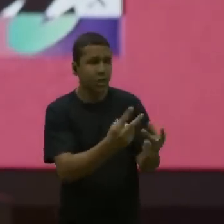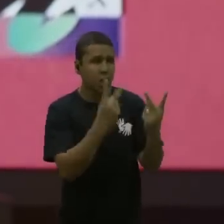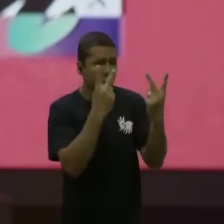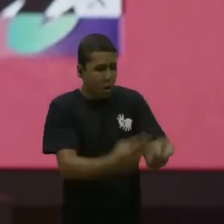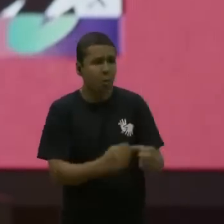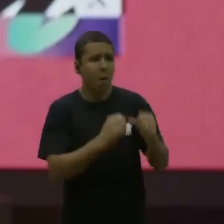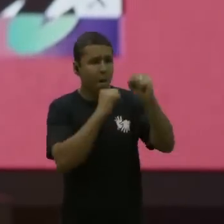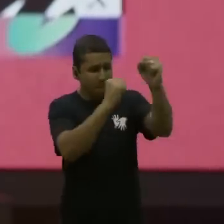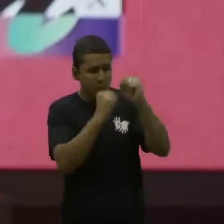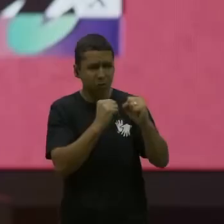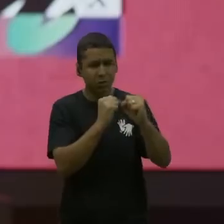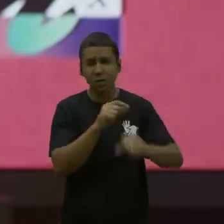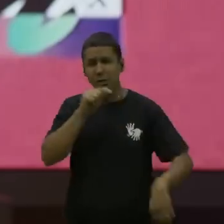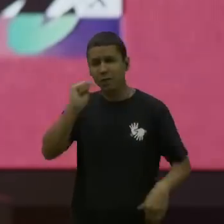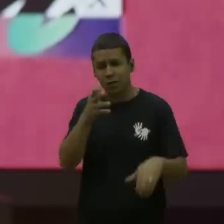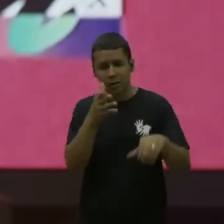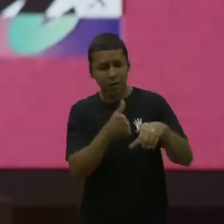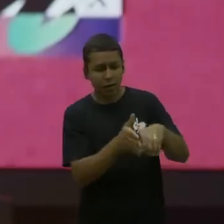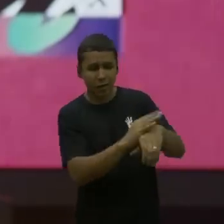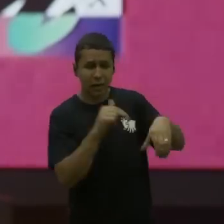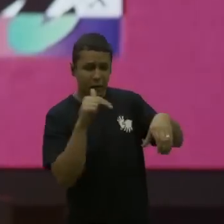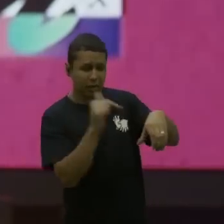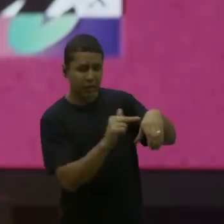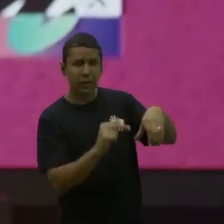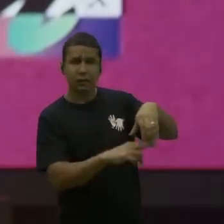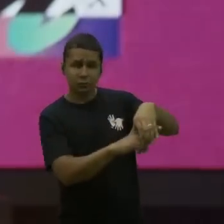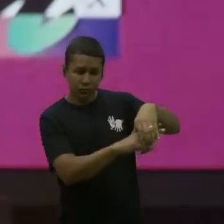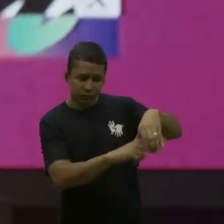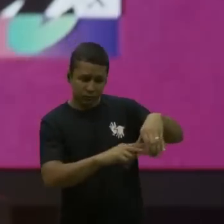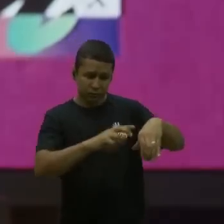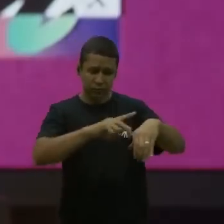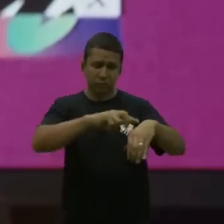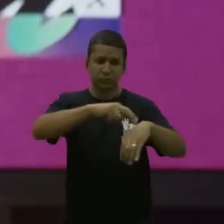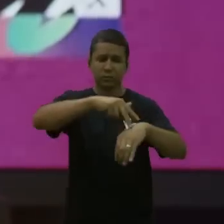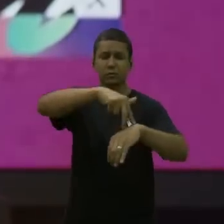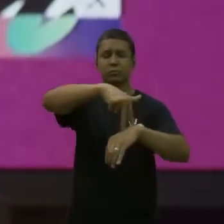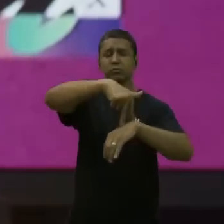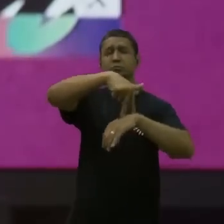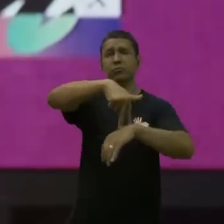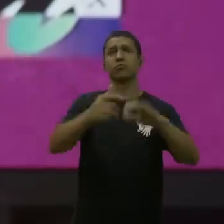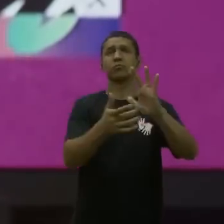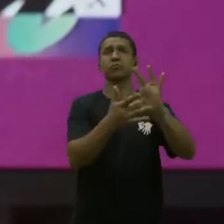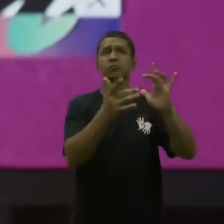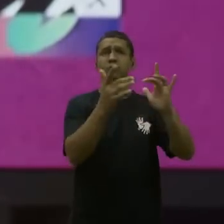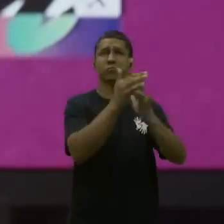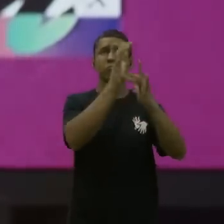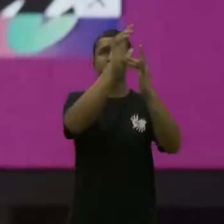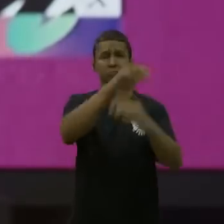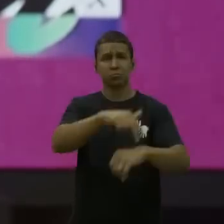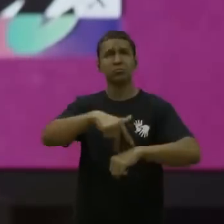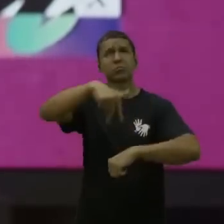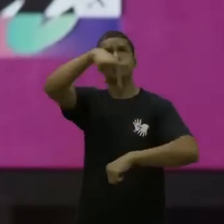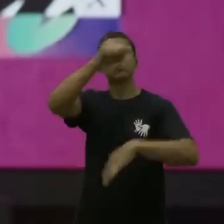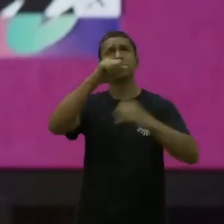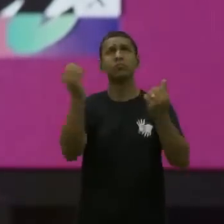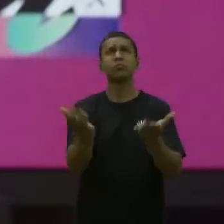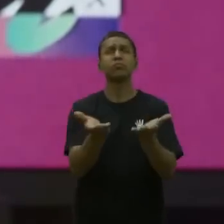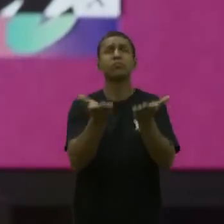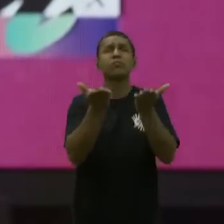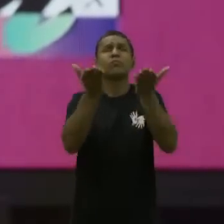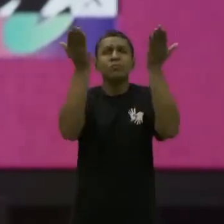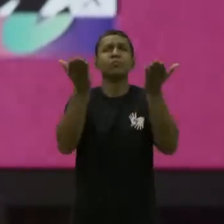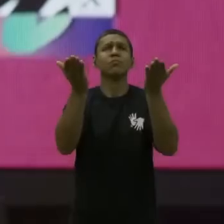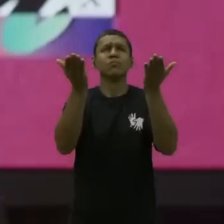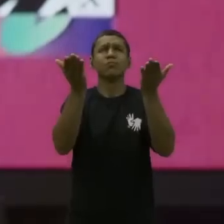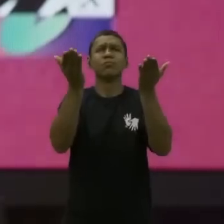que foi na tumba, ressuscitou Jesus dentre os mortos, assentou Ele nas mais altas